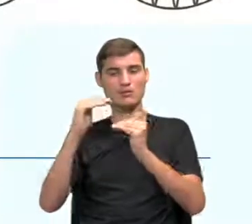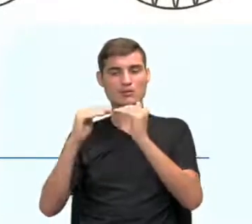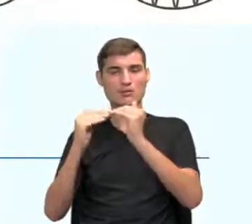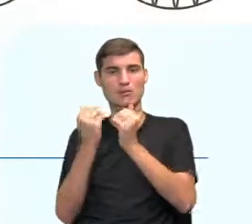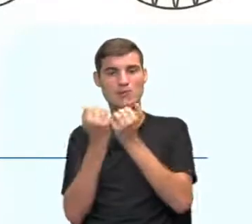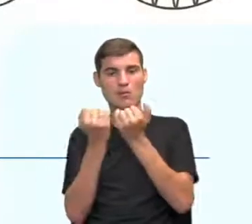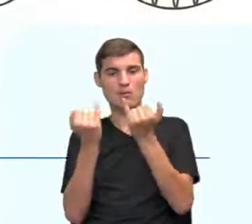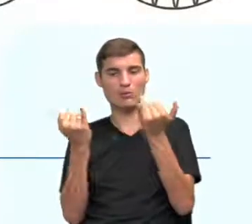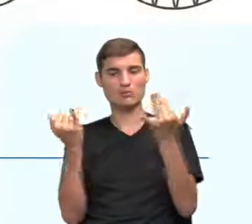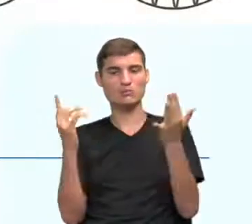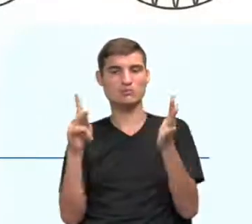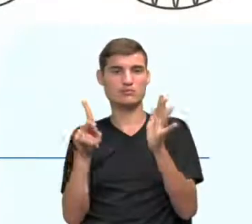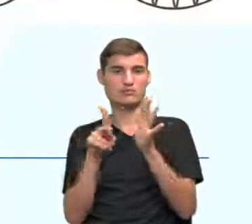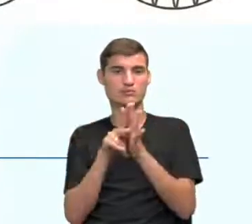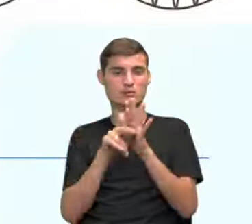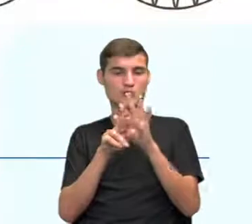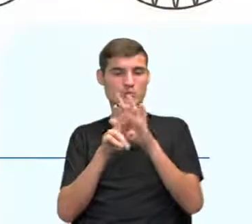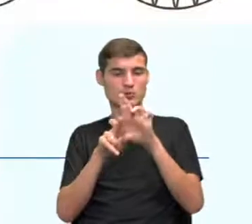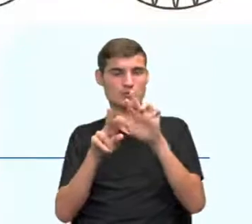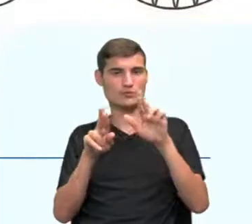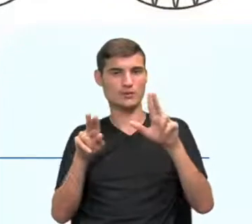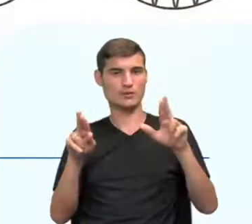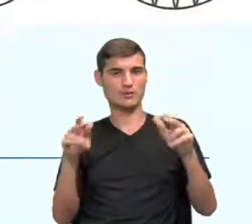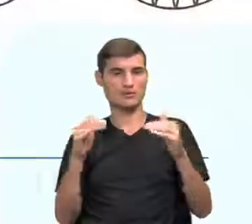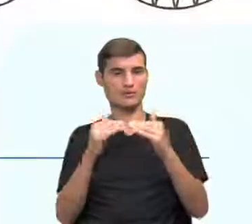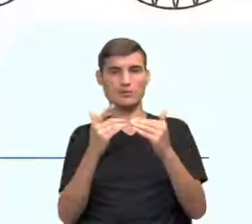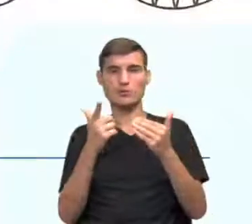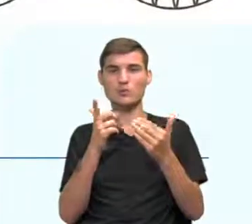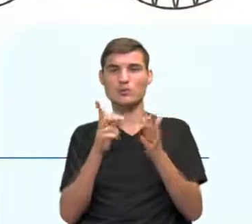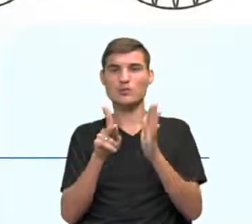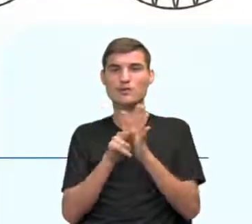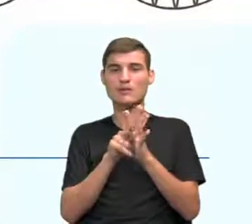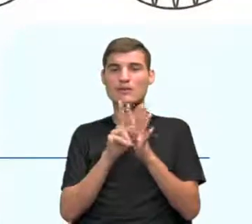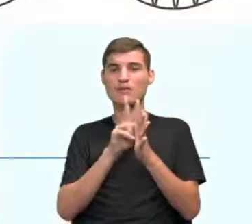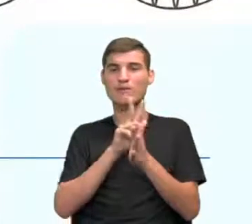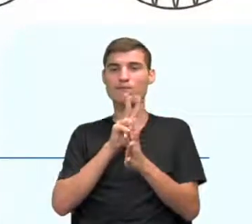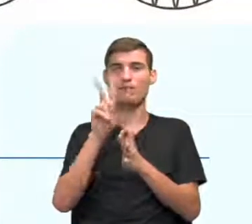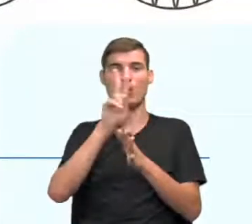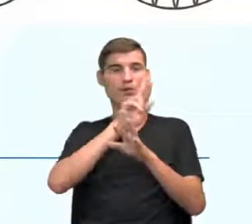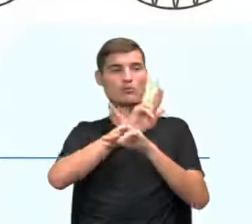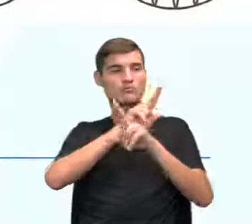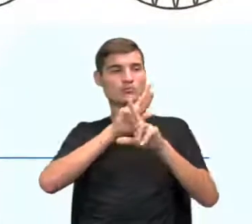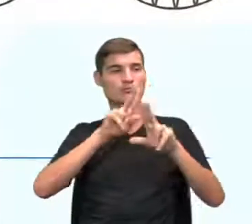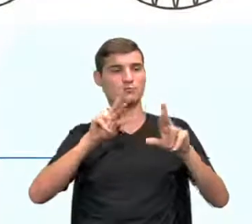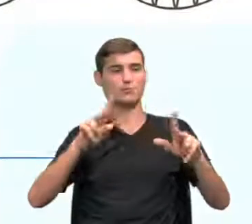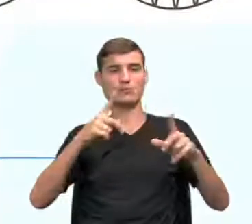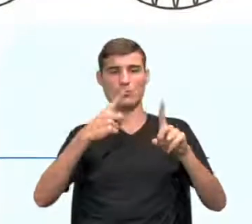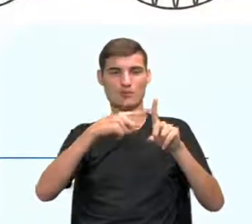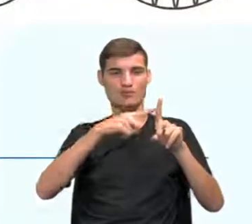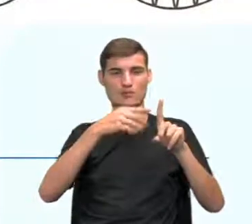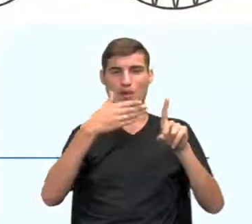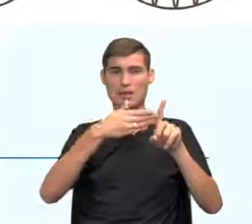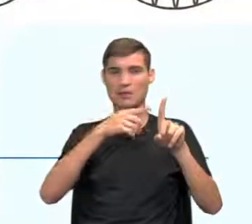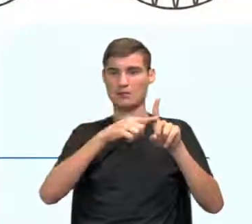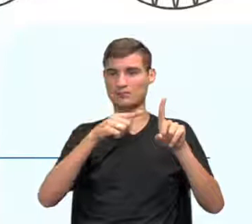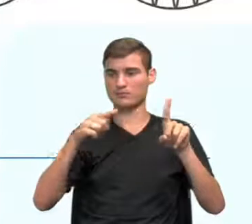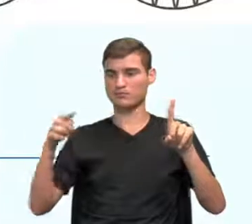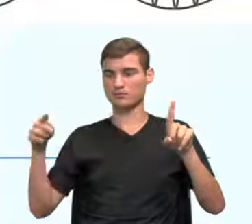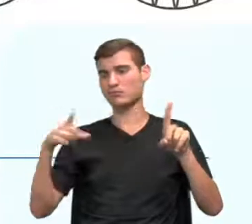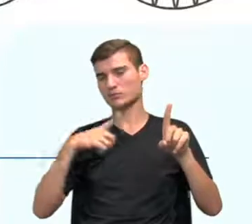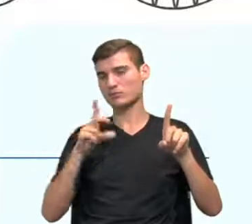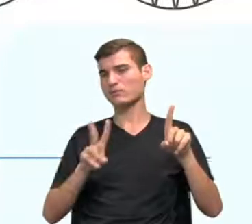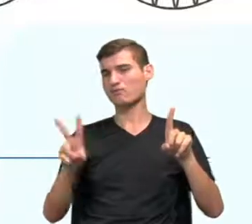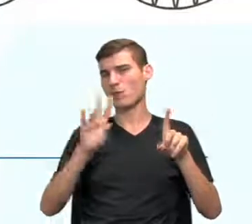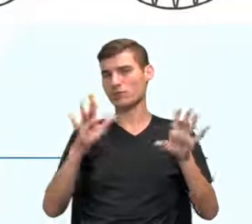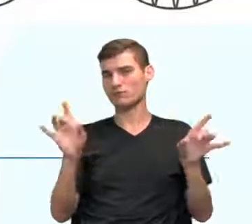sinais discretos. Não é mais sinal, não tem mais infinitos valores entre um período e outro. Tem um valor definido.